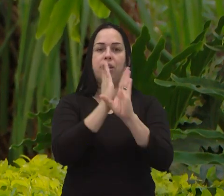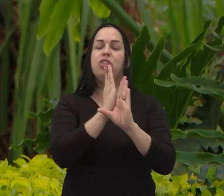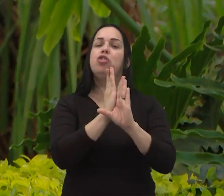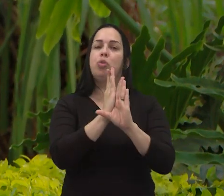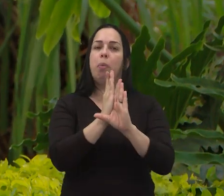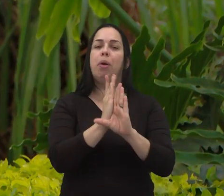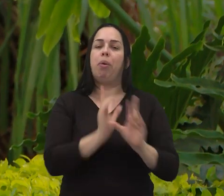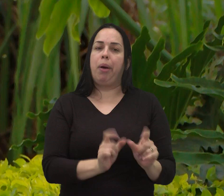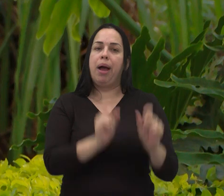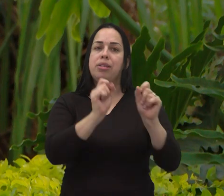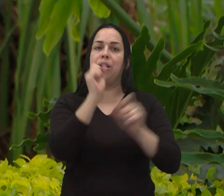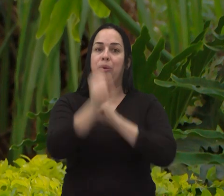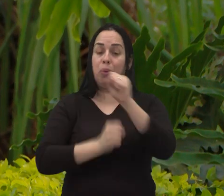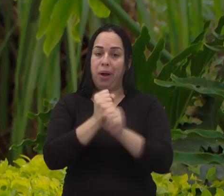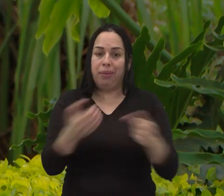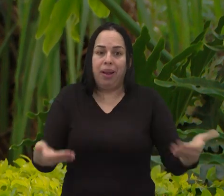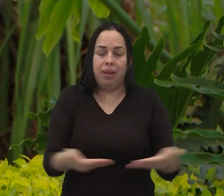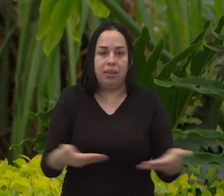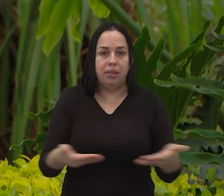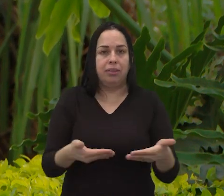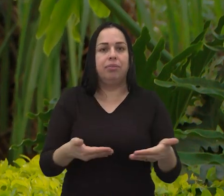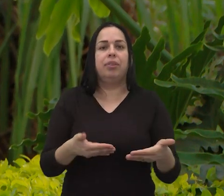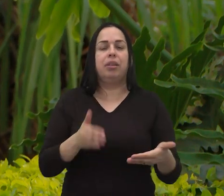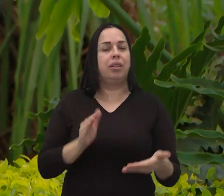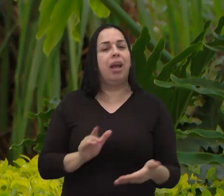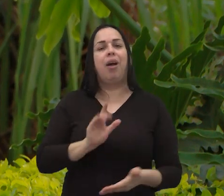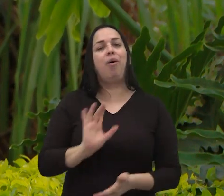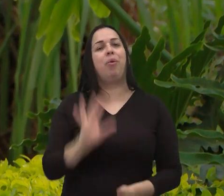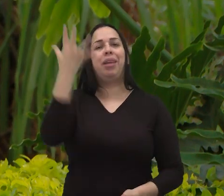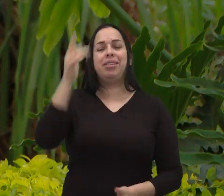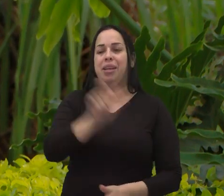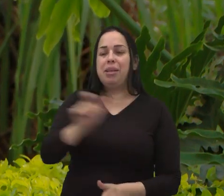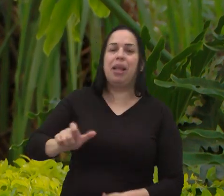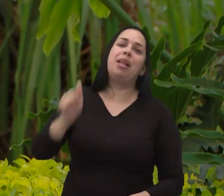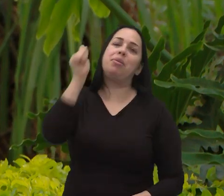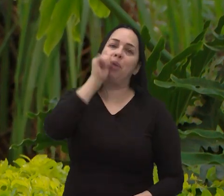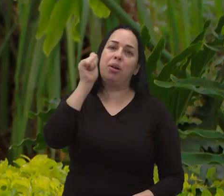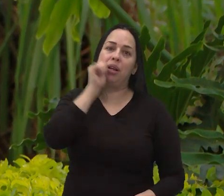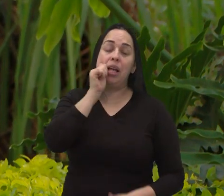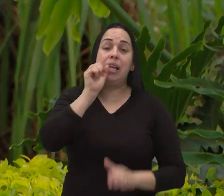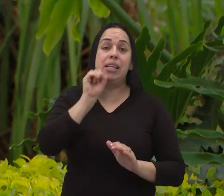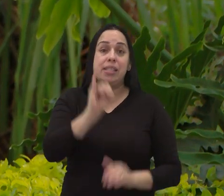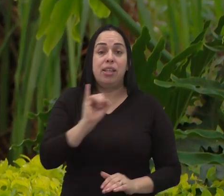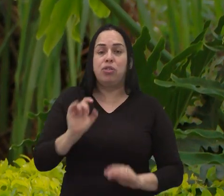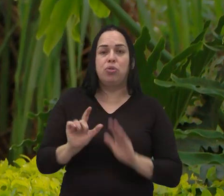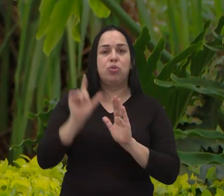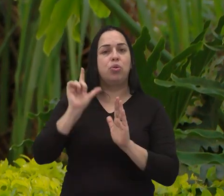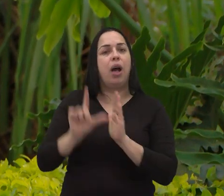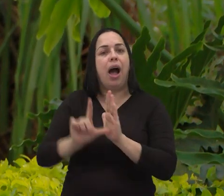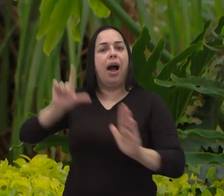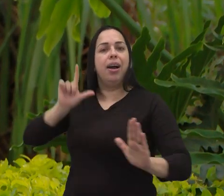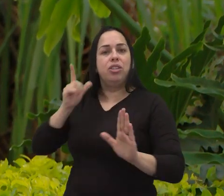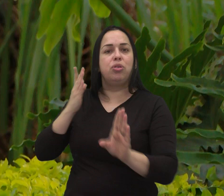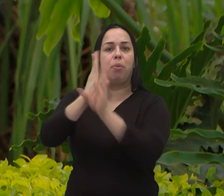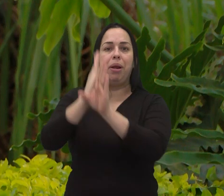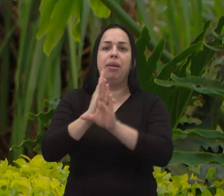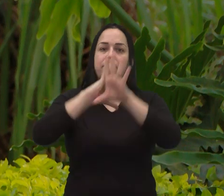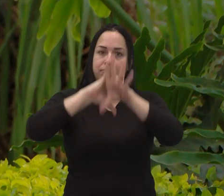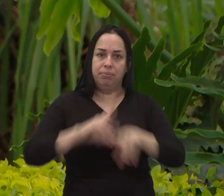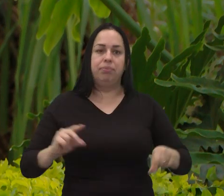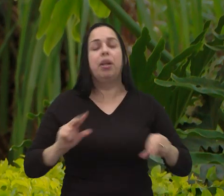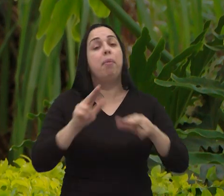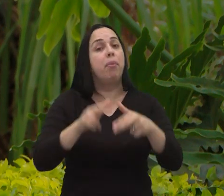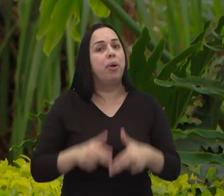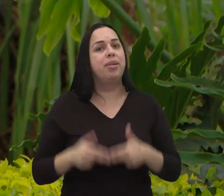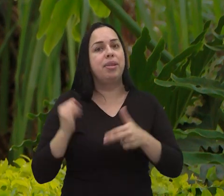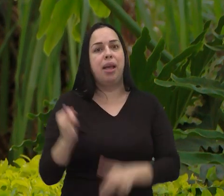câncer de mama no Brasil em 2024. Esse é o tipo de câncer que mais acomete mulheres no país. Quanto mais cedo o diagnóstico,